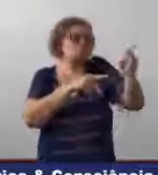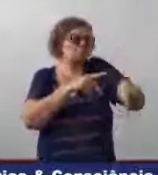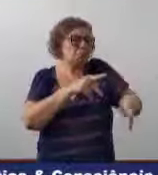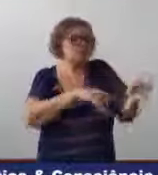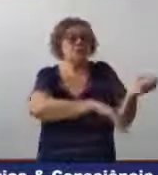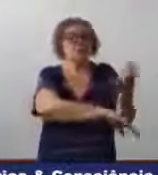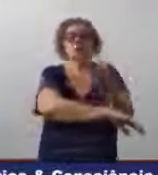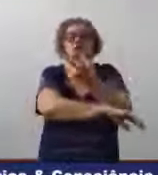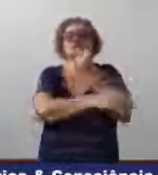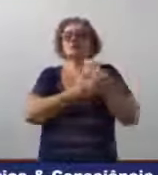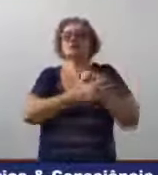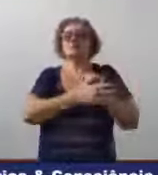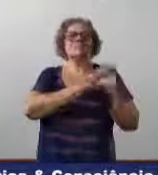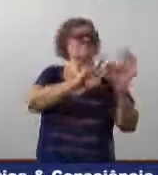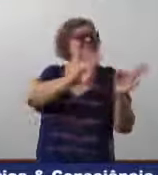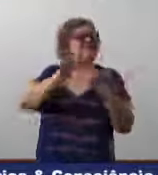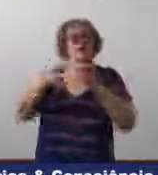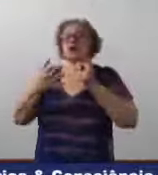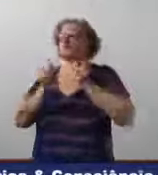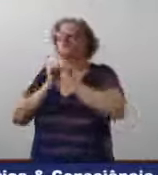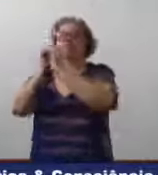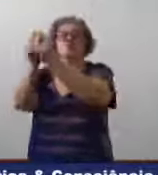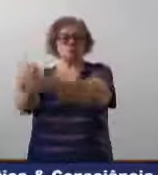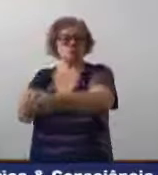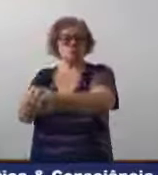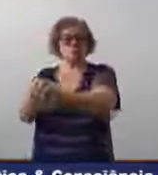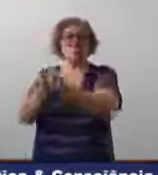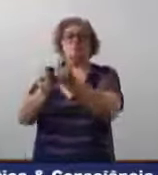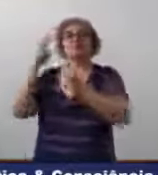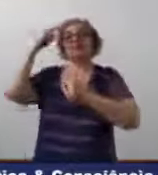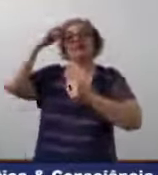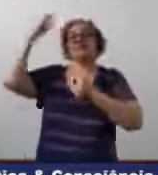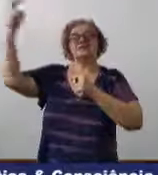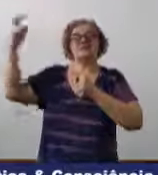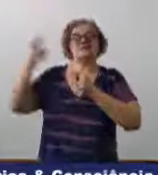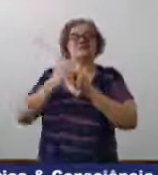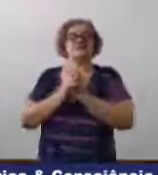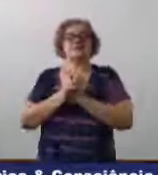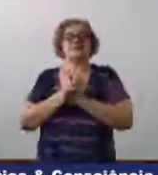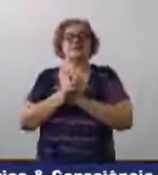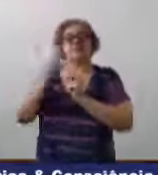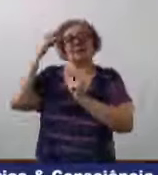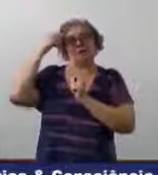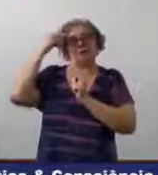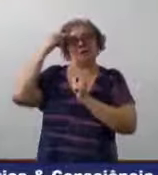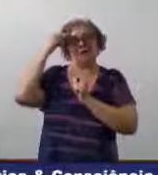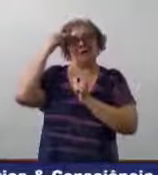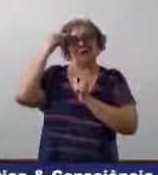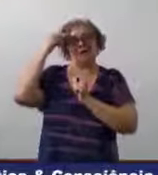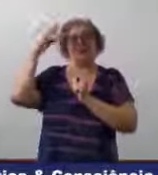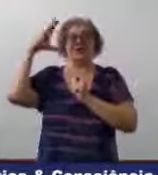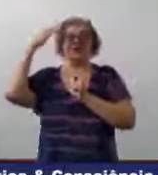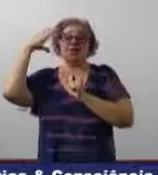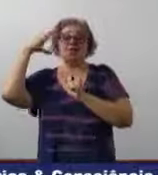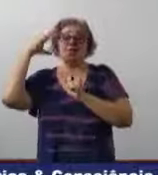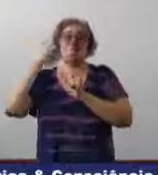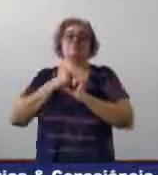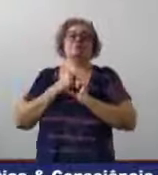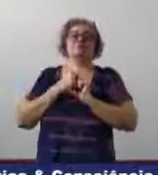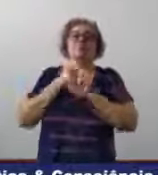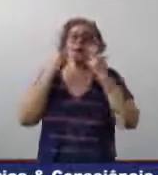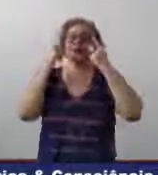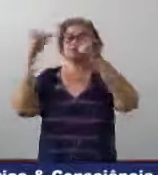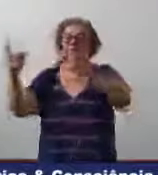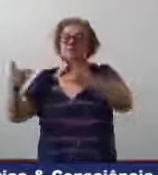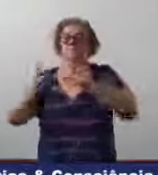natureza, não admitia nenhuma participação da inteligência, da mente, da consciência